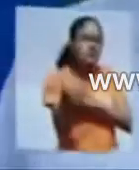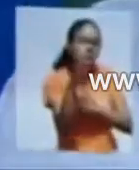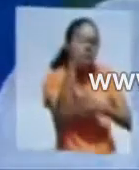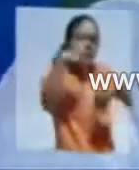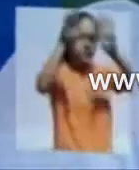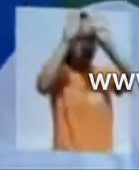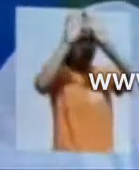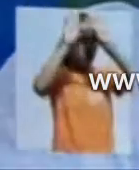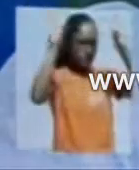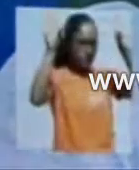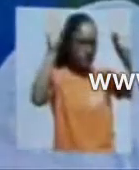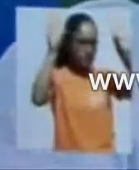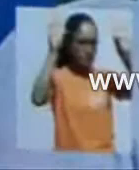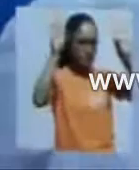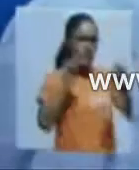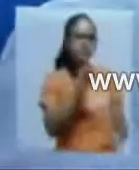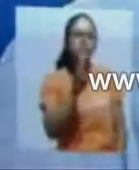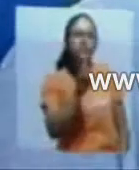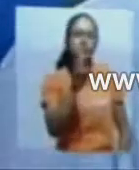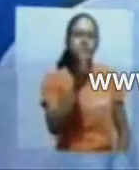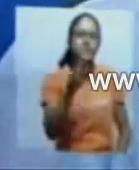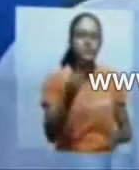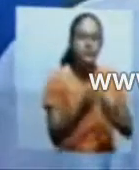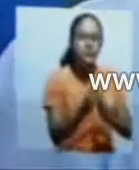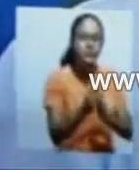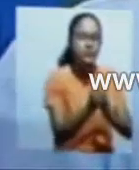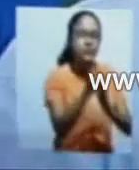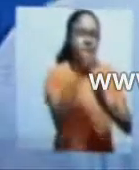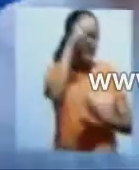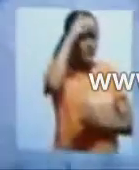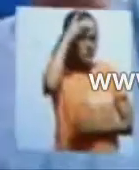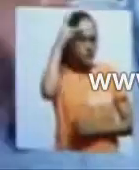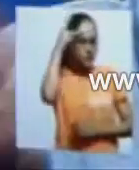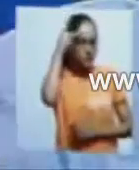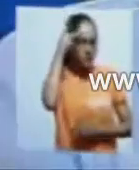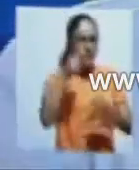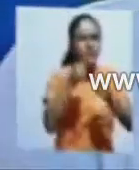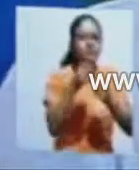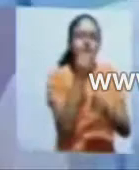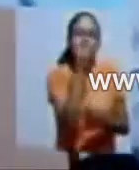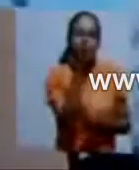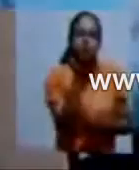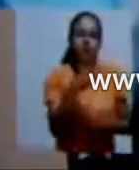levar Jesus para as pessoas, para fazer caridade, um